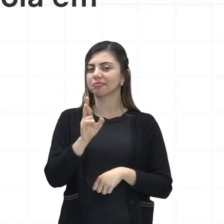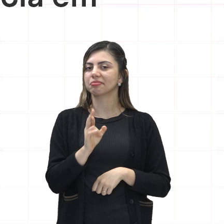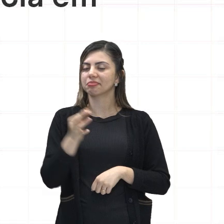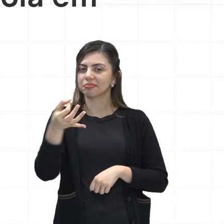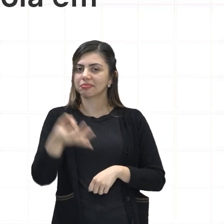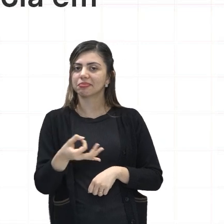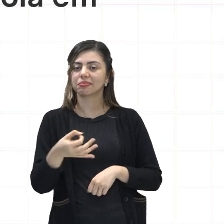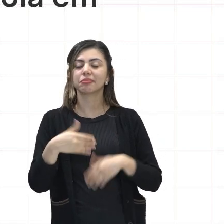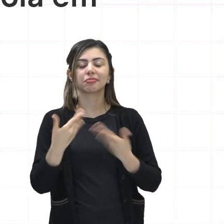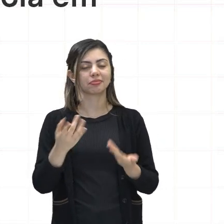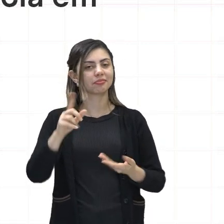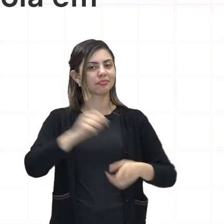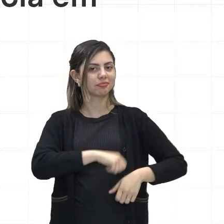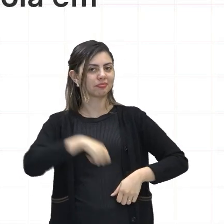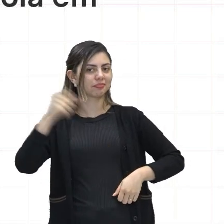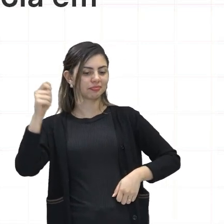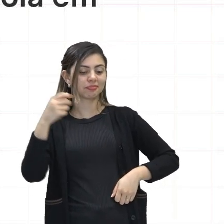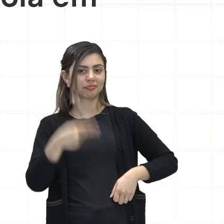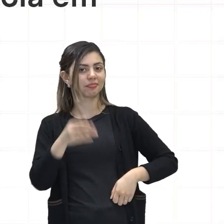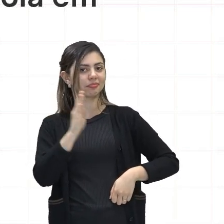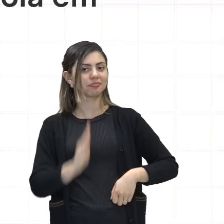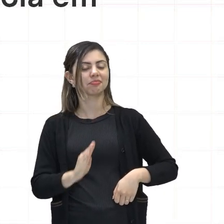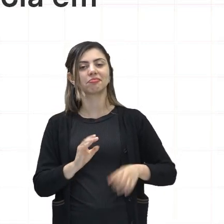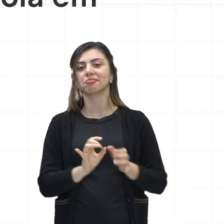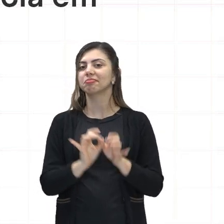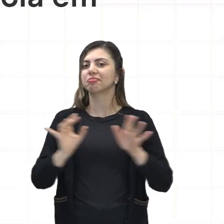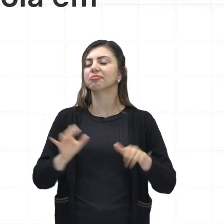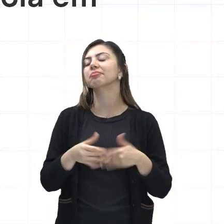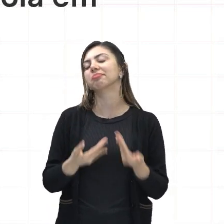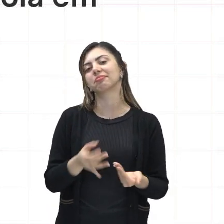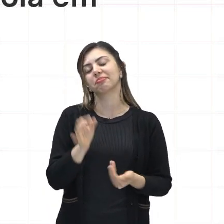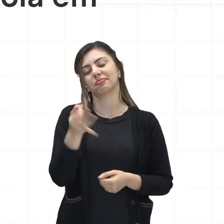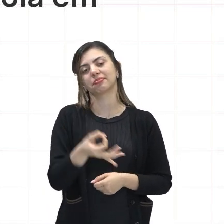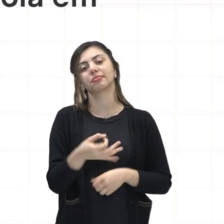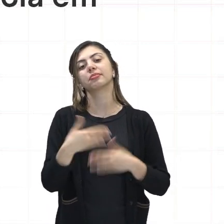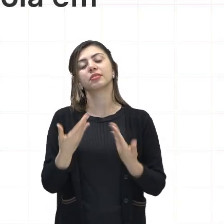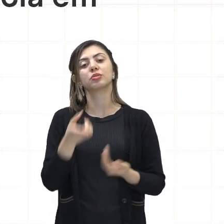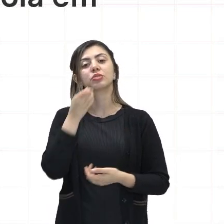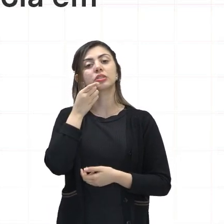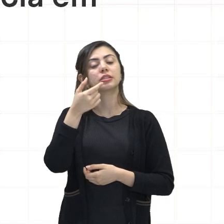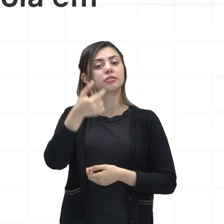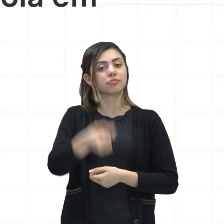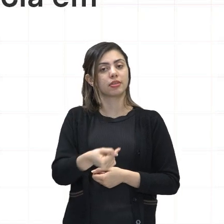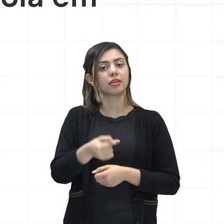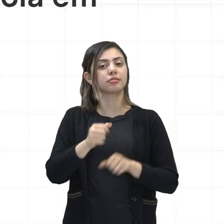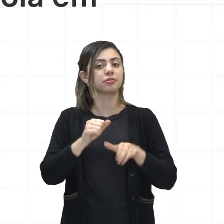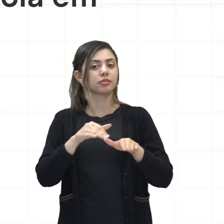da proclamação da independência do Brasil, você acertou. 7 de setembro de